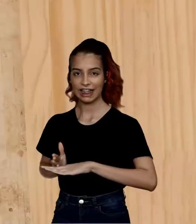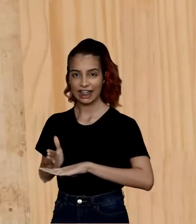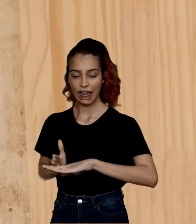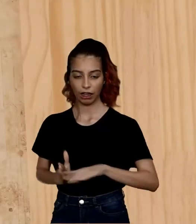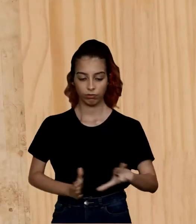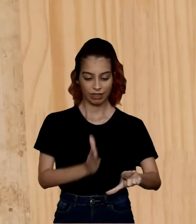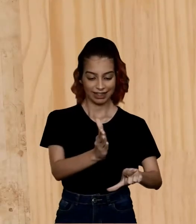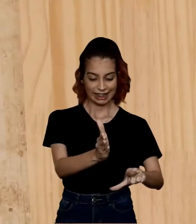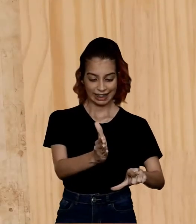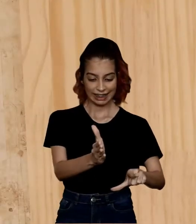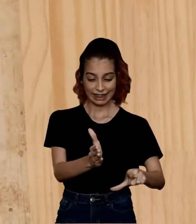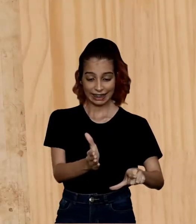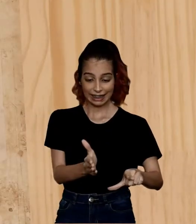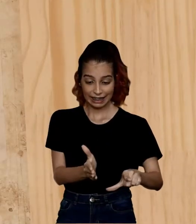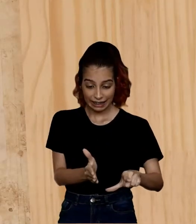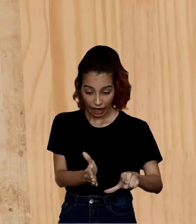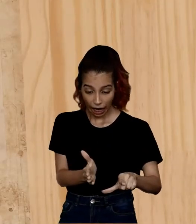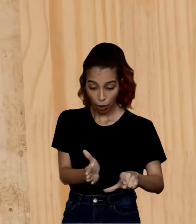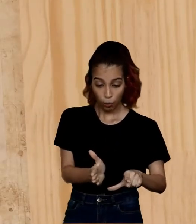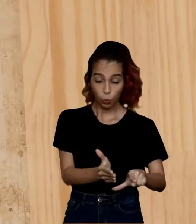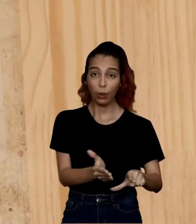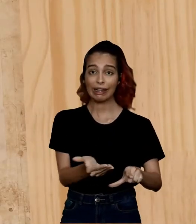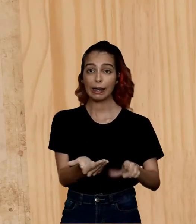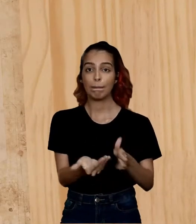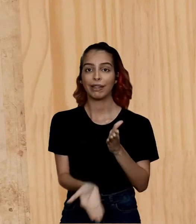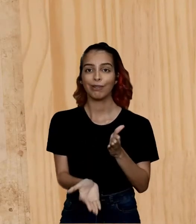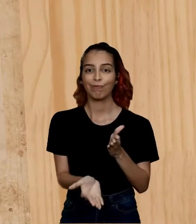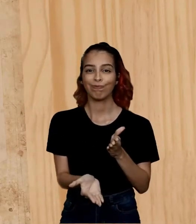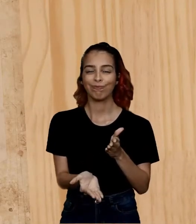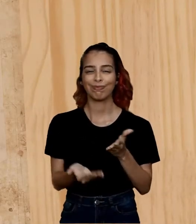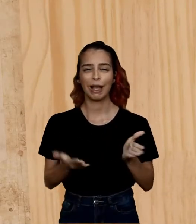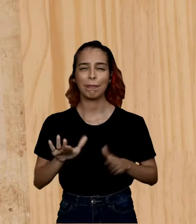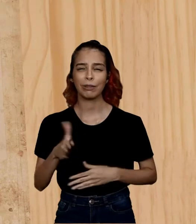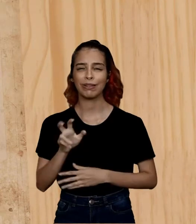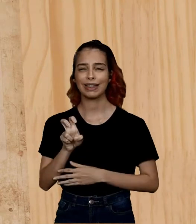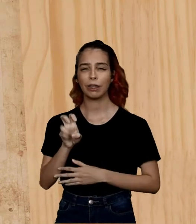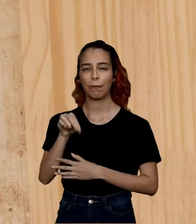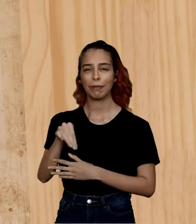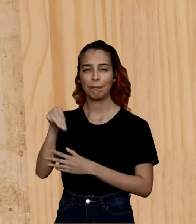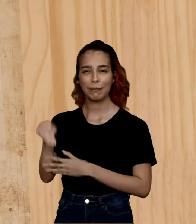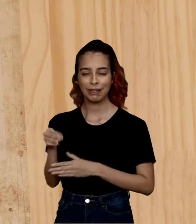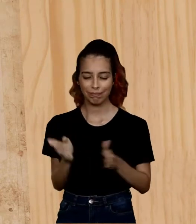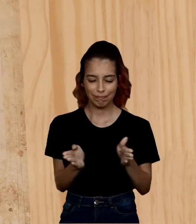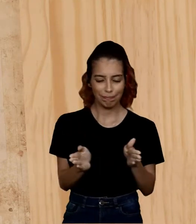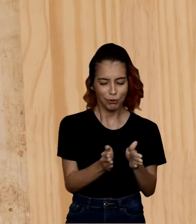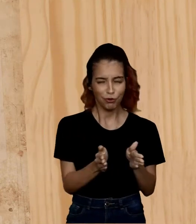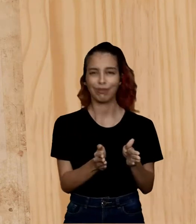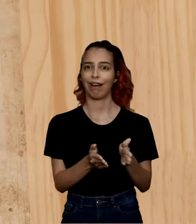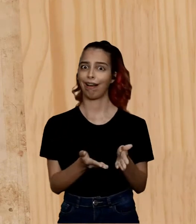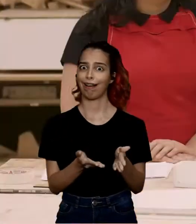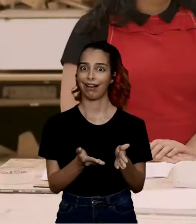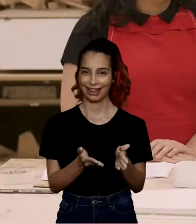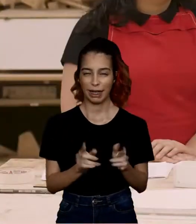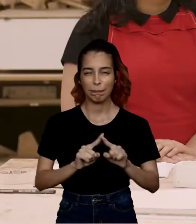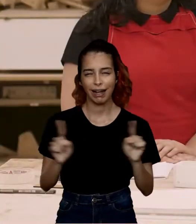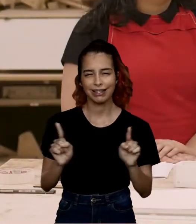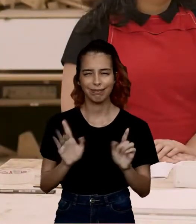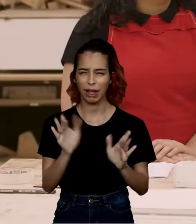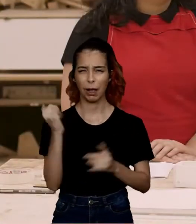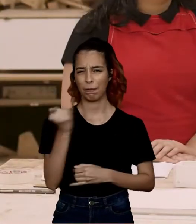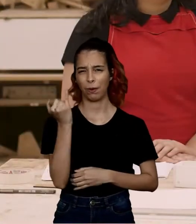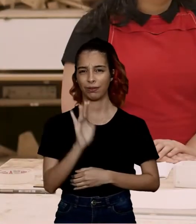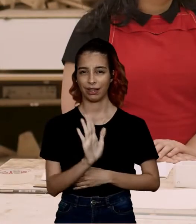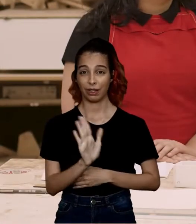passa, ela corta, tirando um pouquinho de material. Então, é 5 milímetros menor. Mas, por enquanto, isso